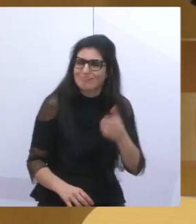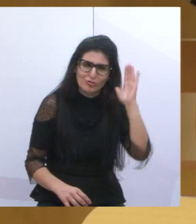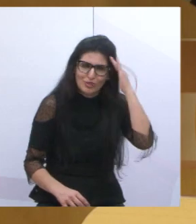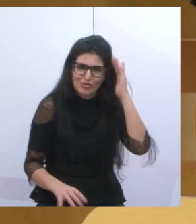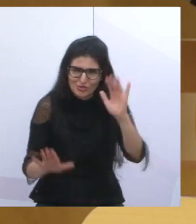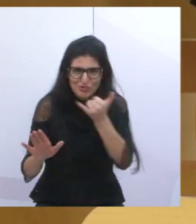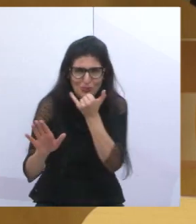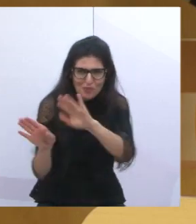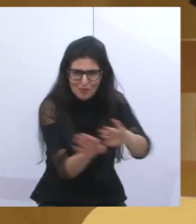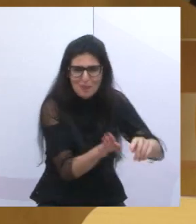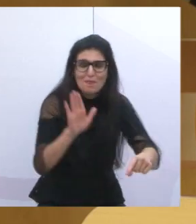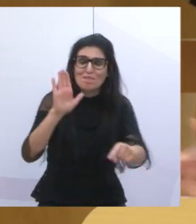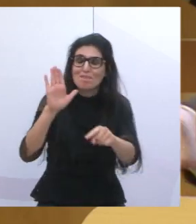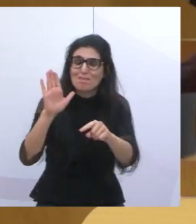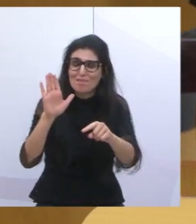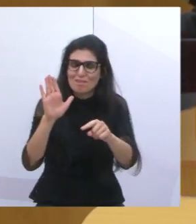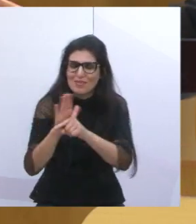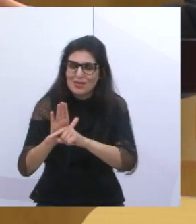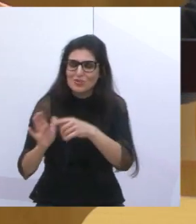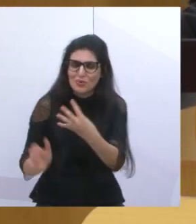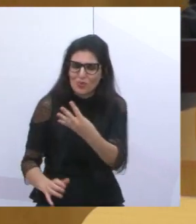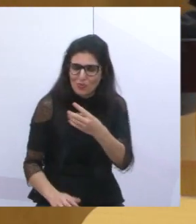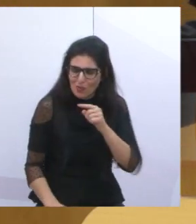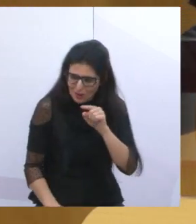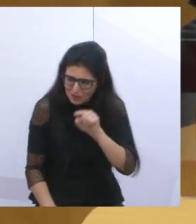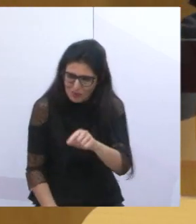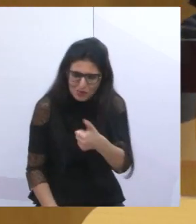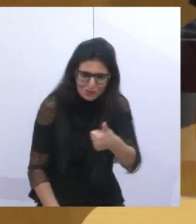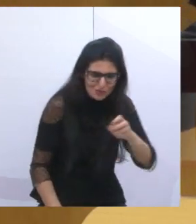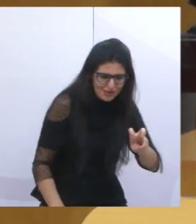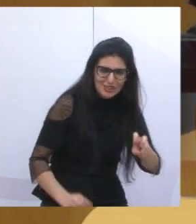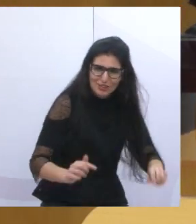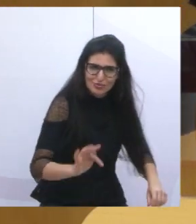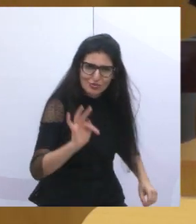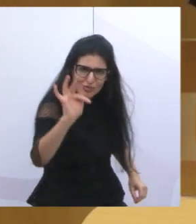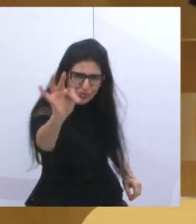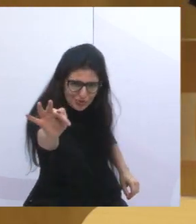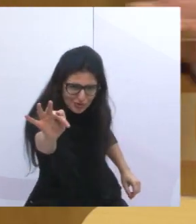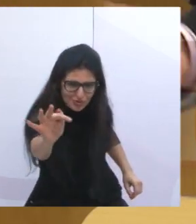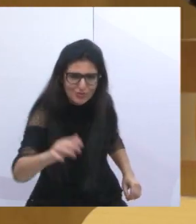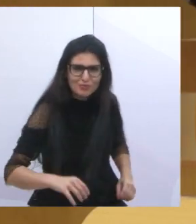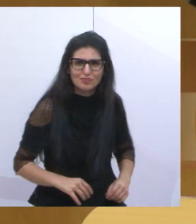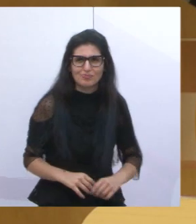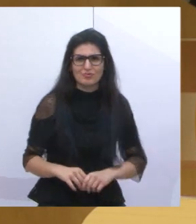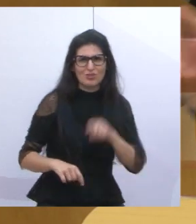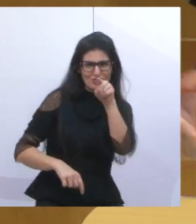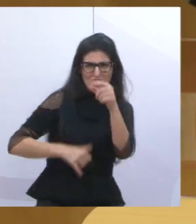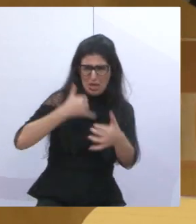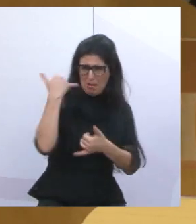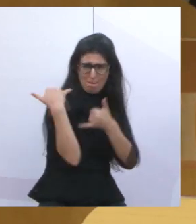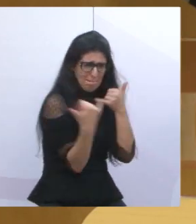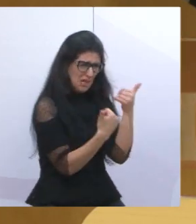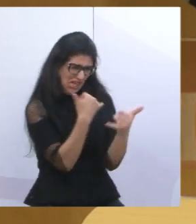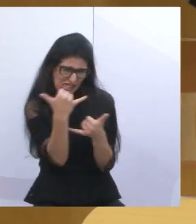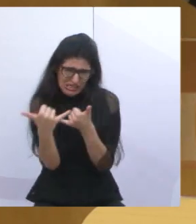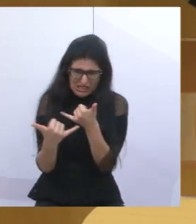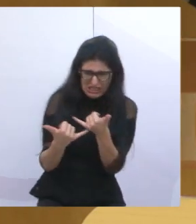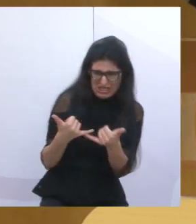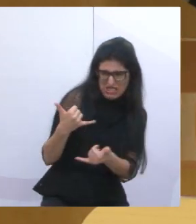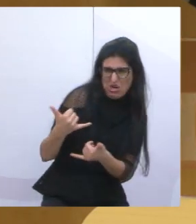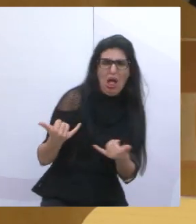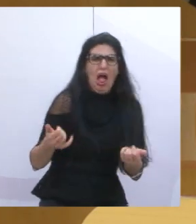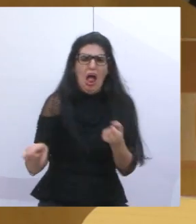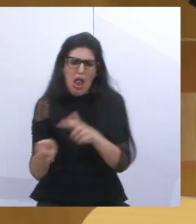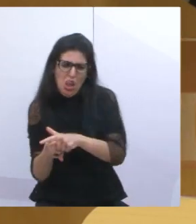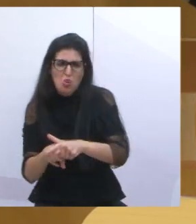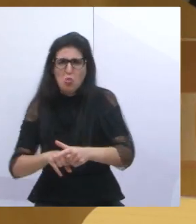2020, menos 4,15%. Quem não está fazendo administração são vocês. Vocês ficam brincando aí de fazer graça, de alugar